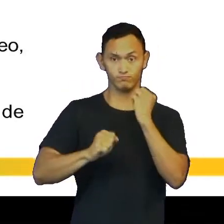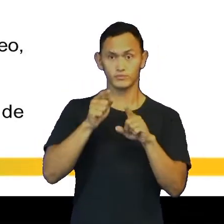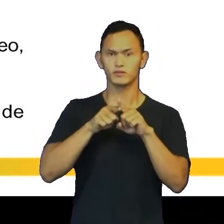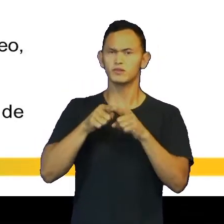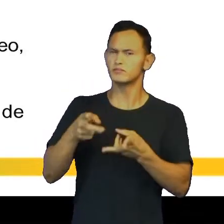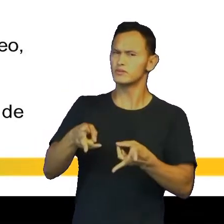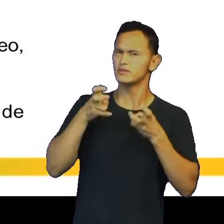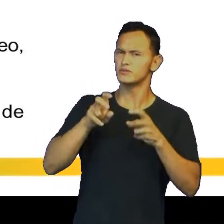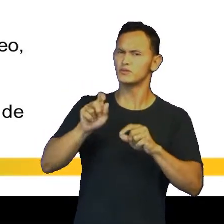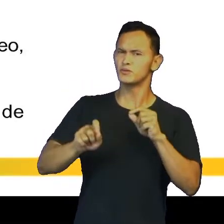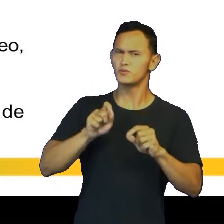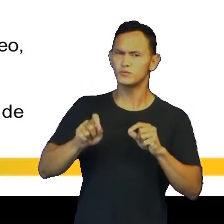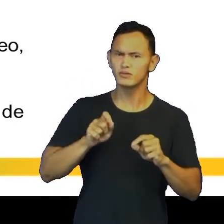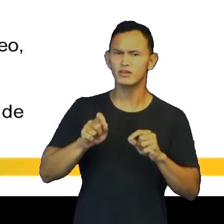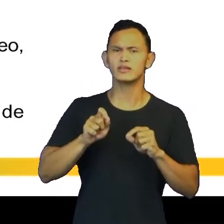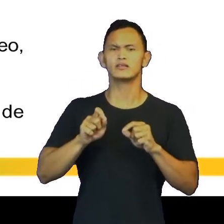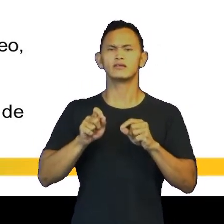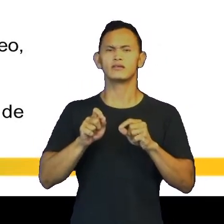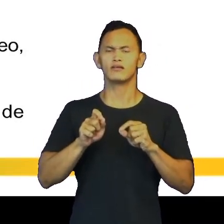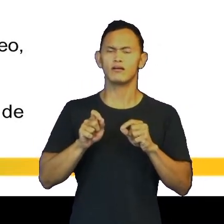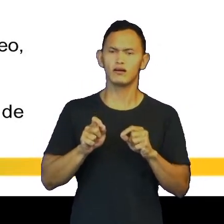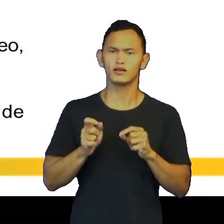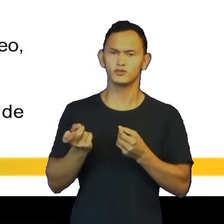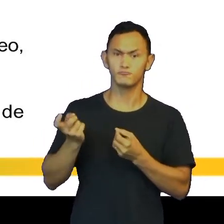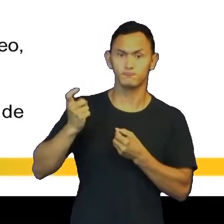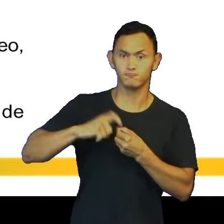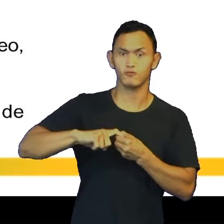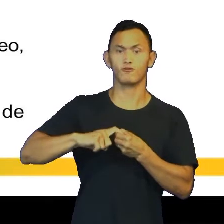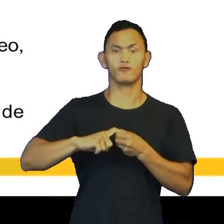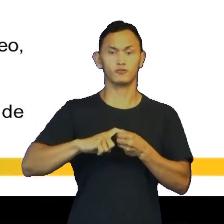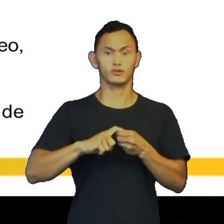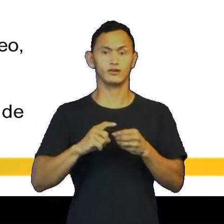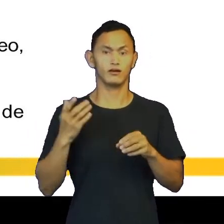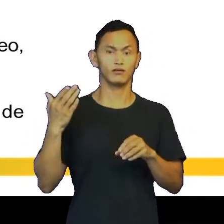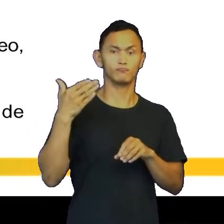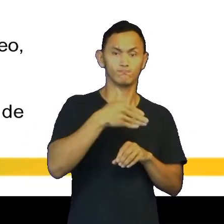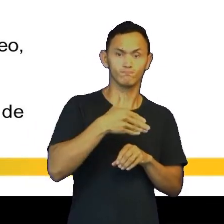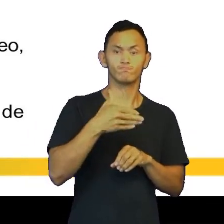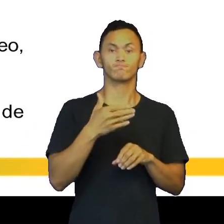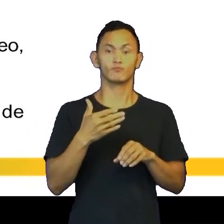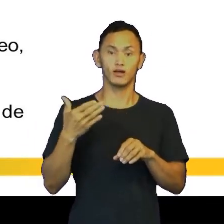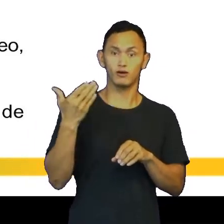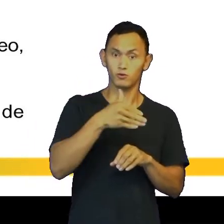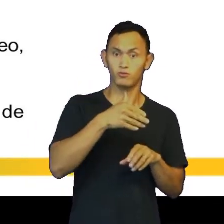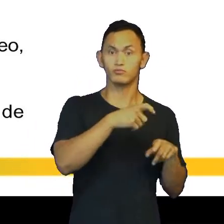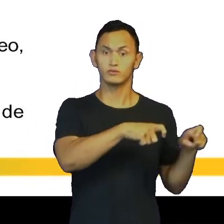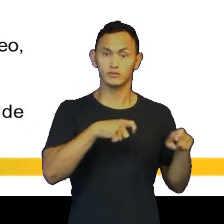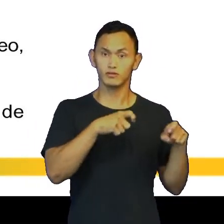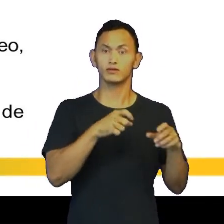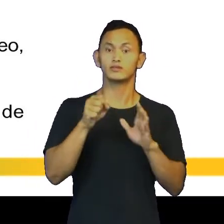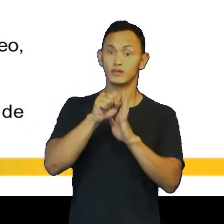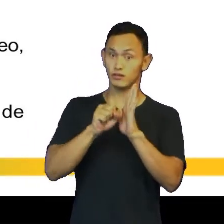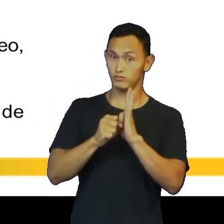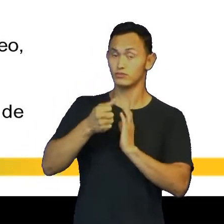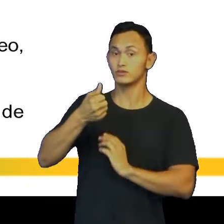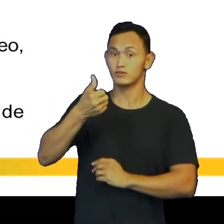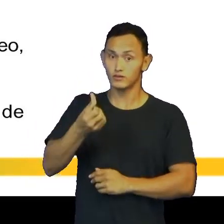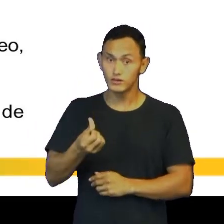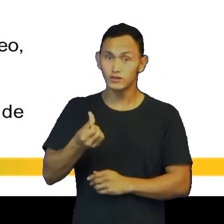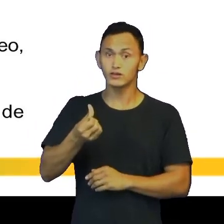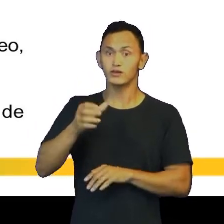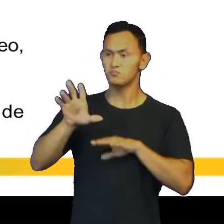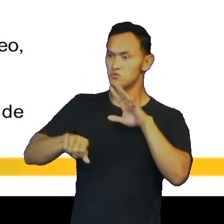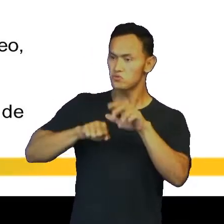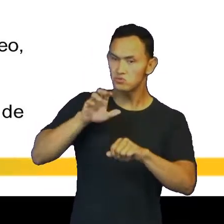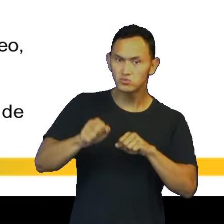que é uma lógica de retomada ao colonialismo né tal qual a gente tem lá no século 16 a busca